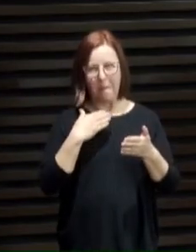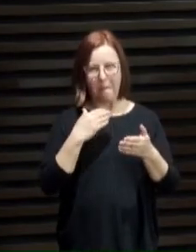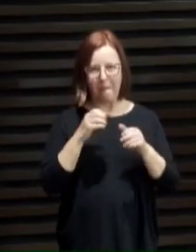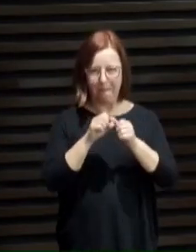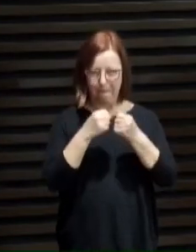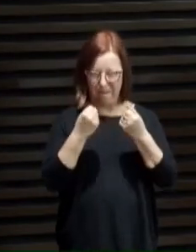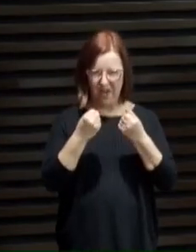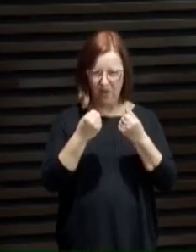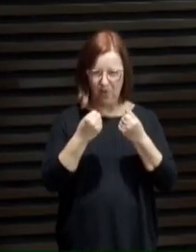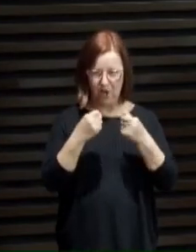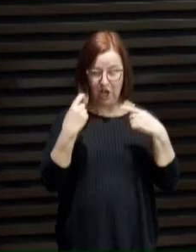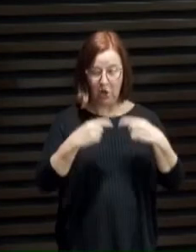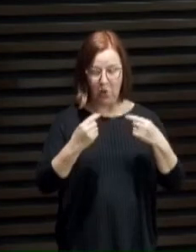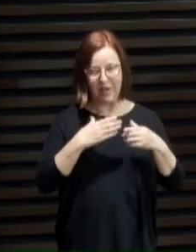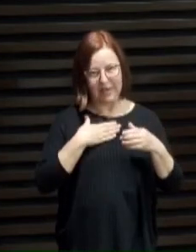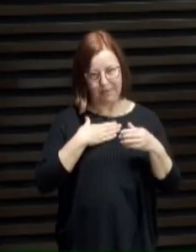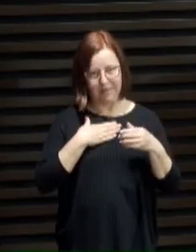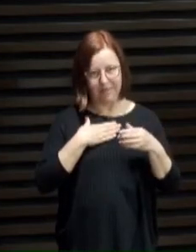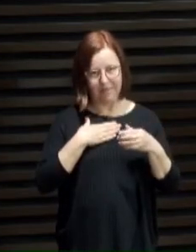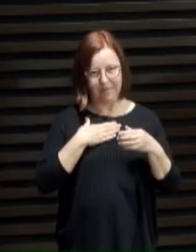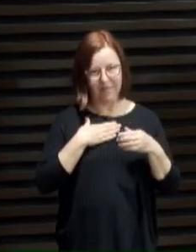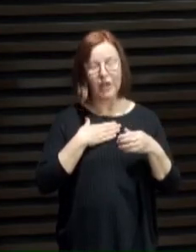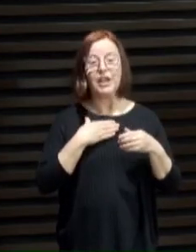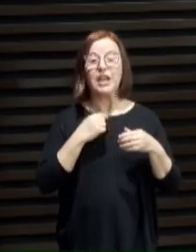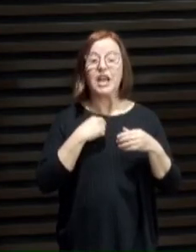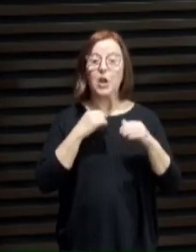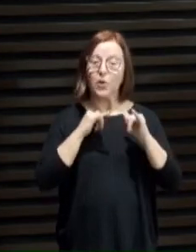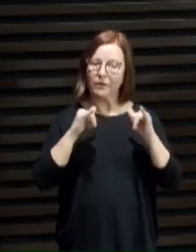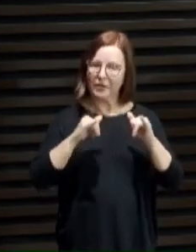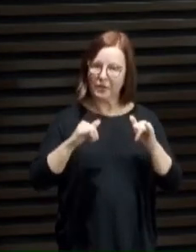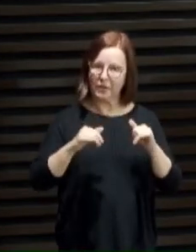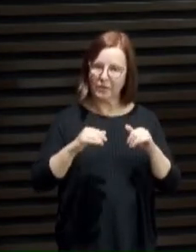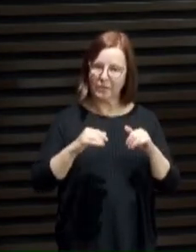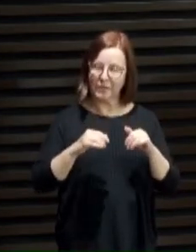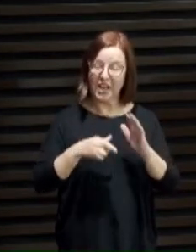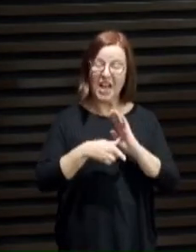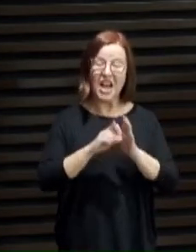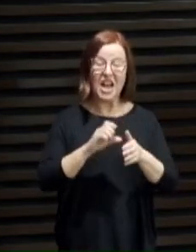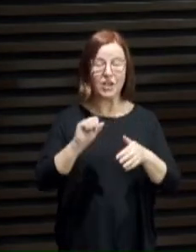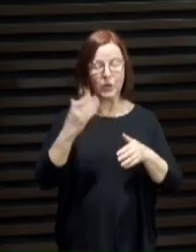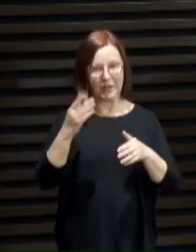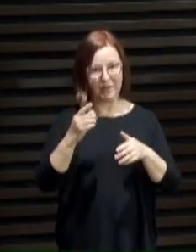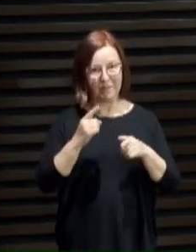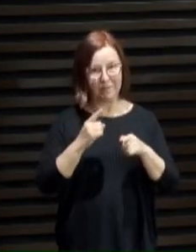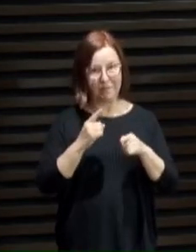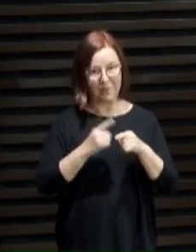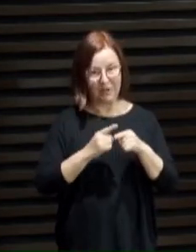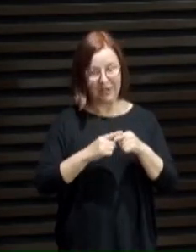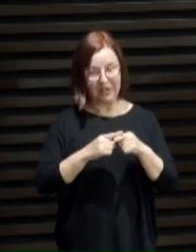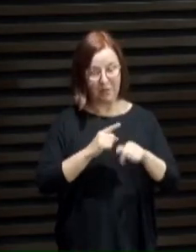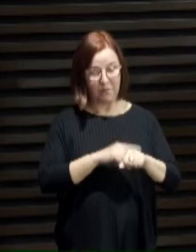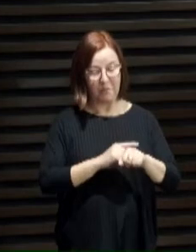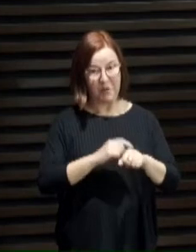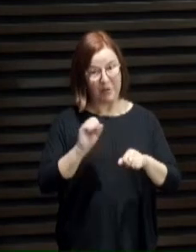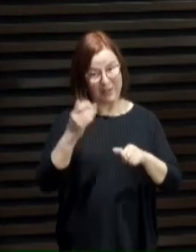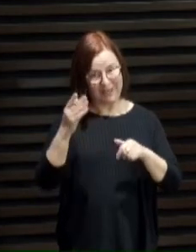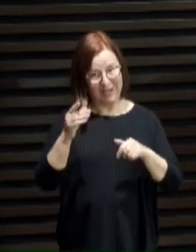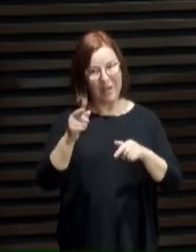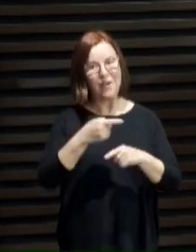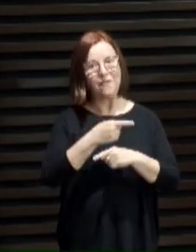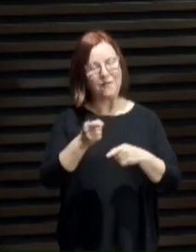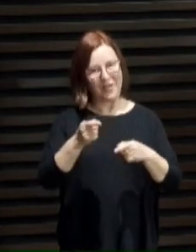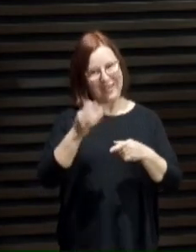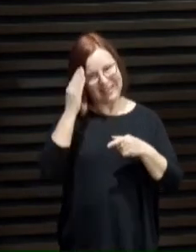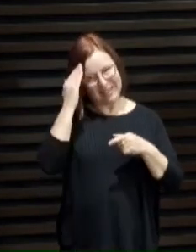digo, antes que aconteça, para que quando acontecer, vocês creiam que eu sou. Em verdade lhes digo,